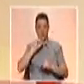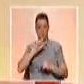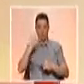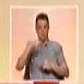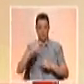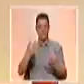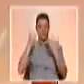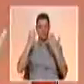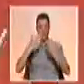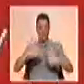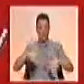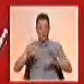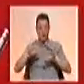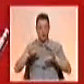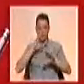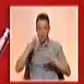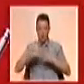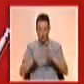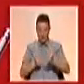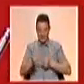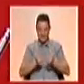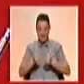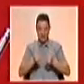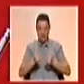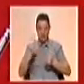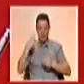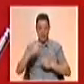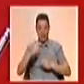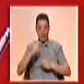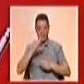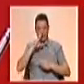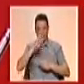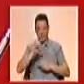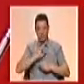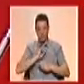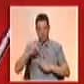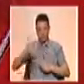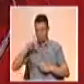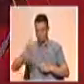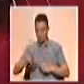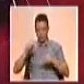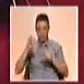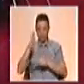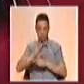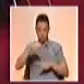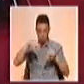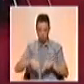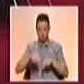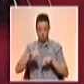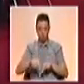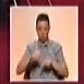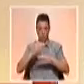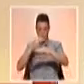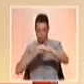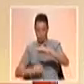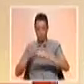os dados, mas a organização dos dados e o tratamento dos dados, particularmente no nosso país e, por exemplo, aqui no sul do Mediterrâneo,